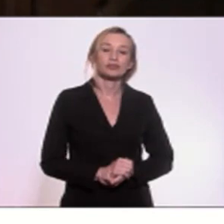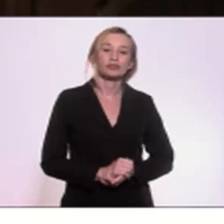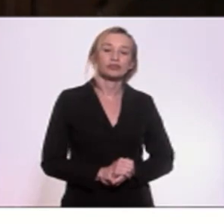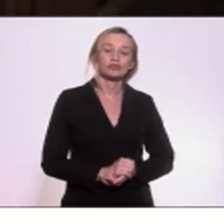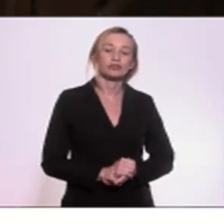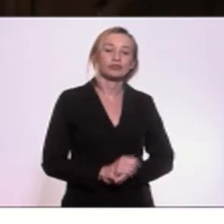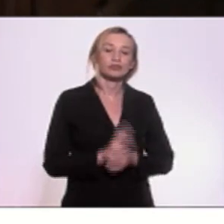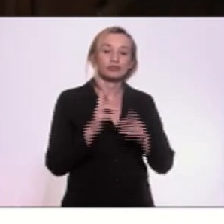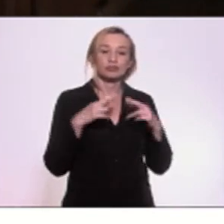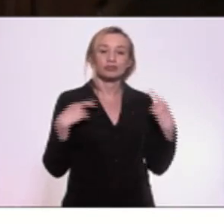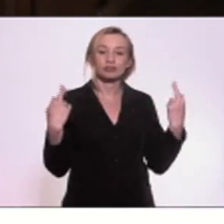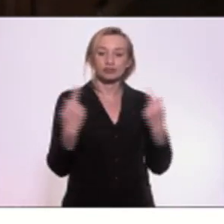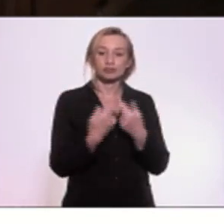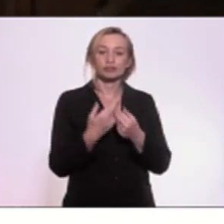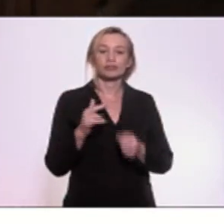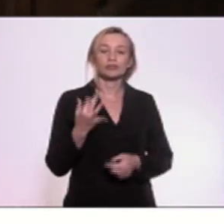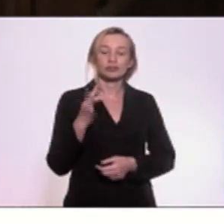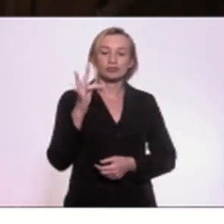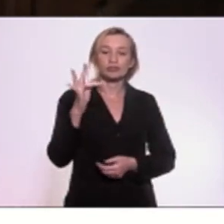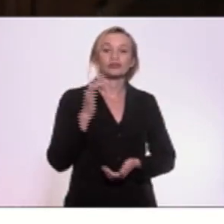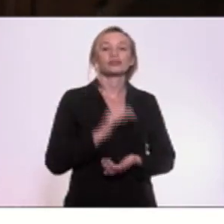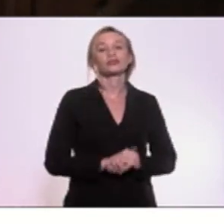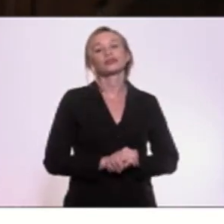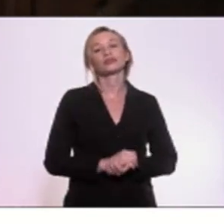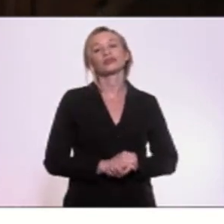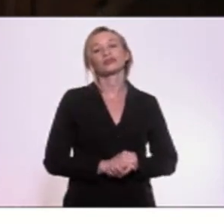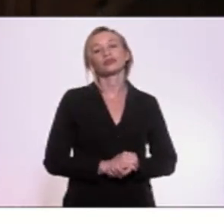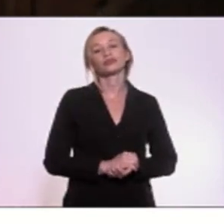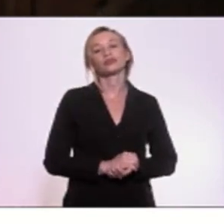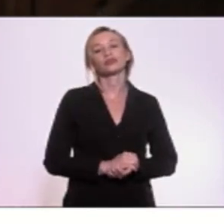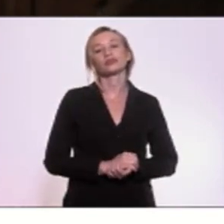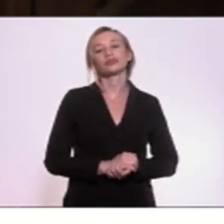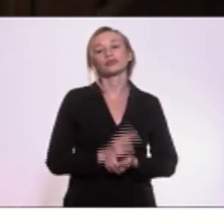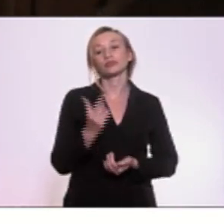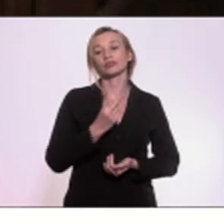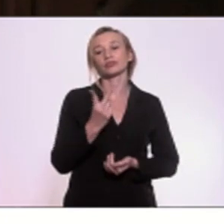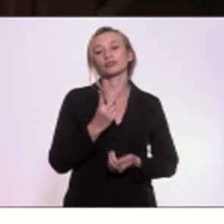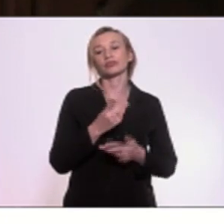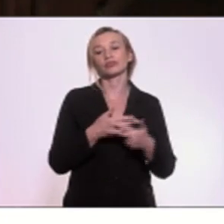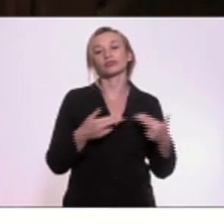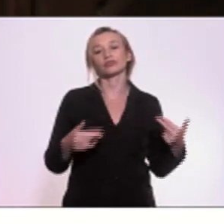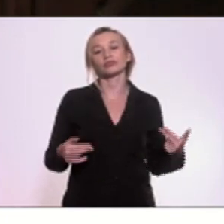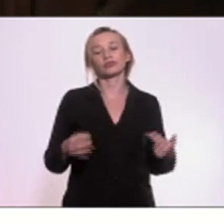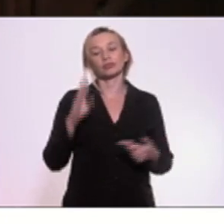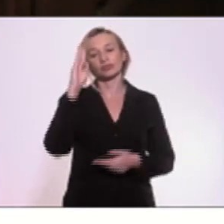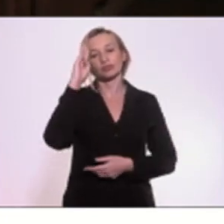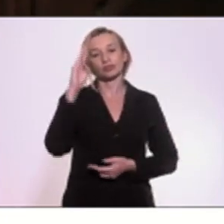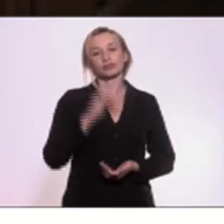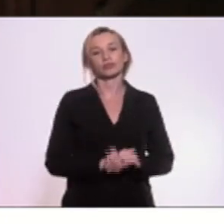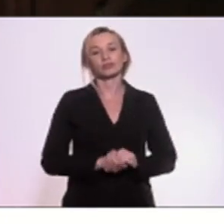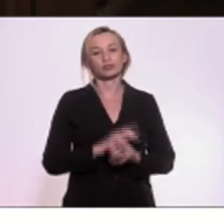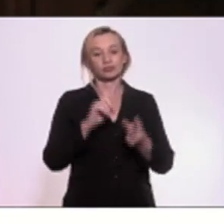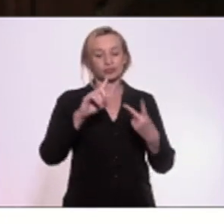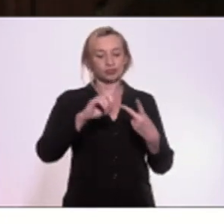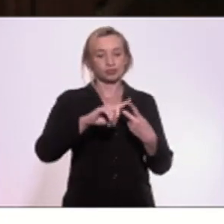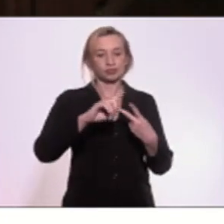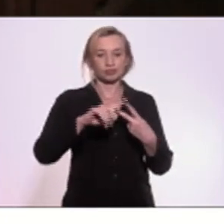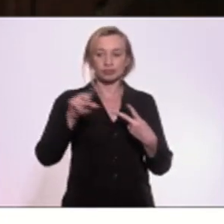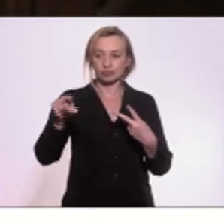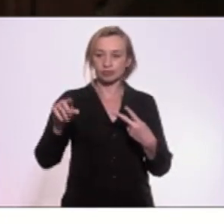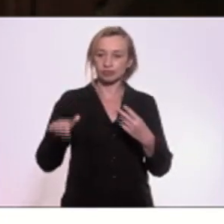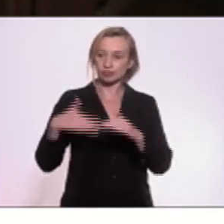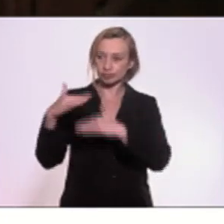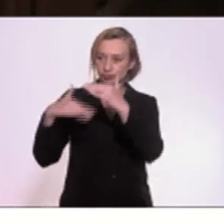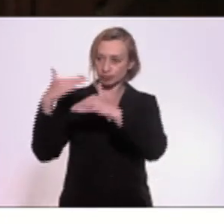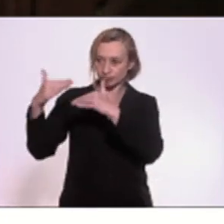produtiva reunião, presidente Eliomar Coelho, dois elementos que ali apareceram. Um, Vossa Excelência vai desenvolver como orador inscrito,